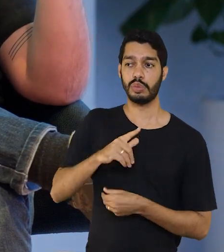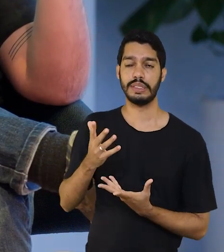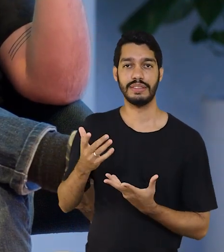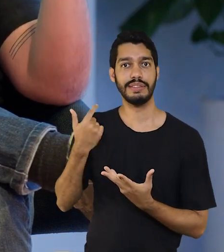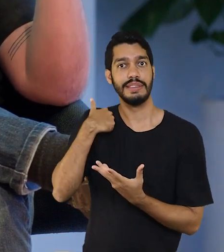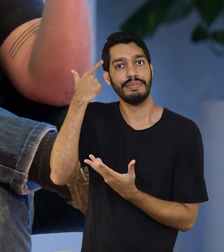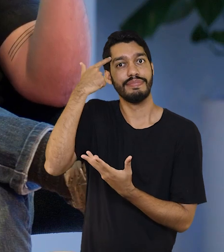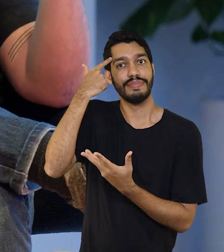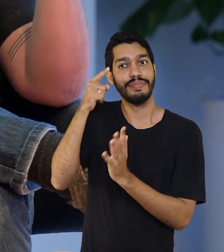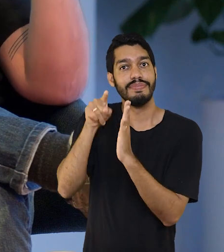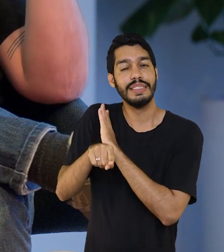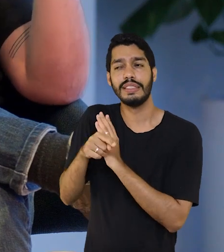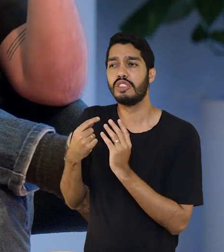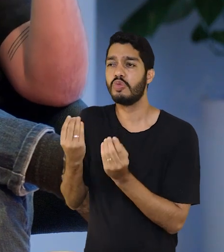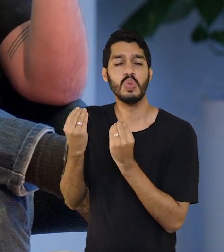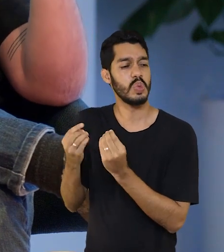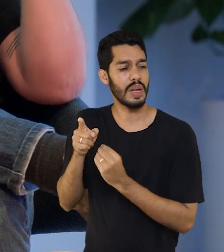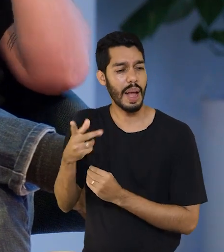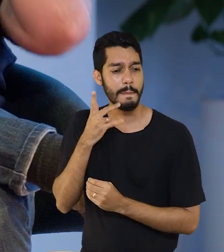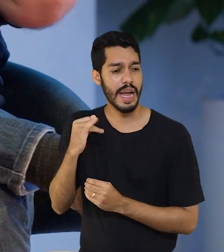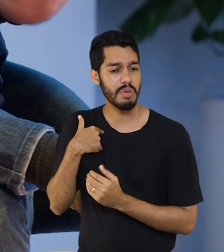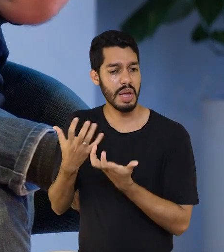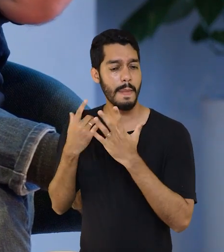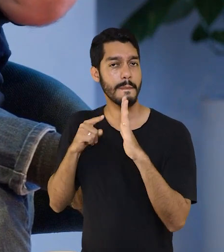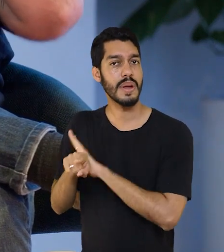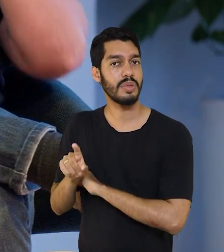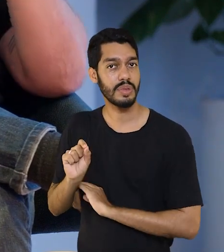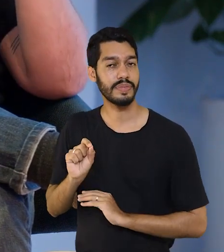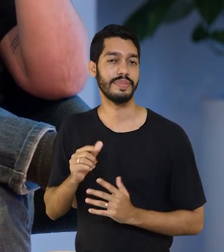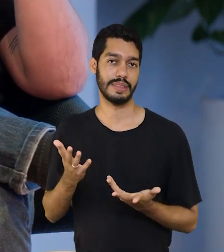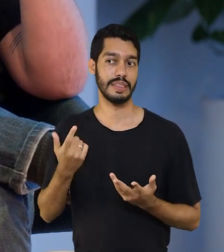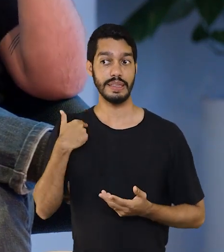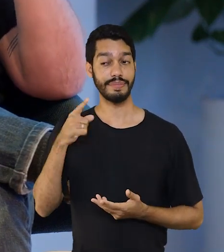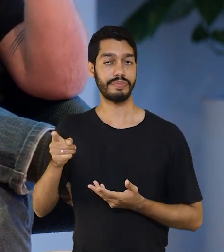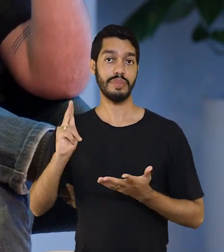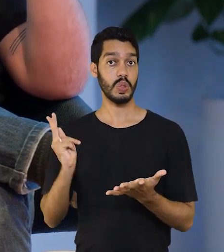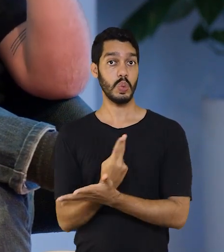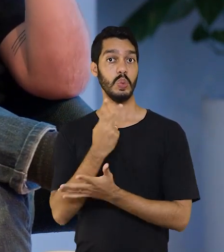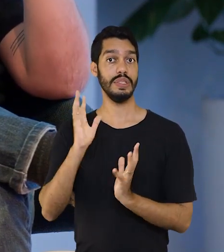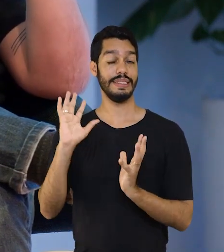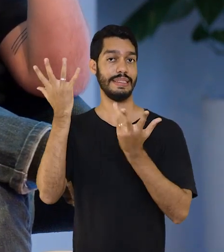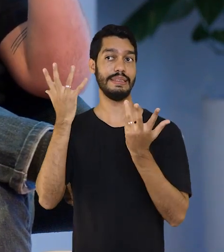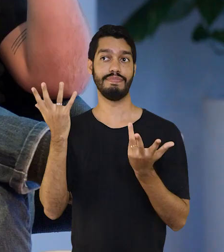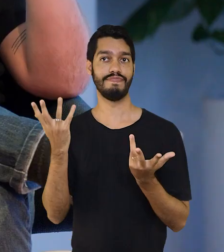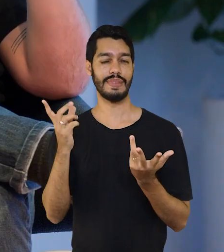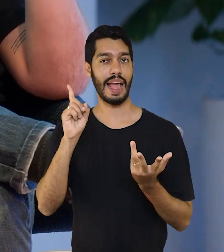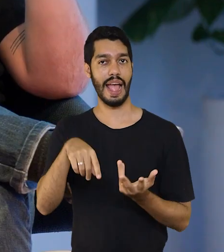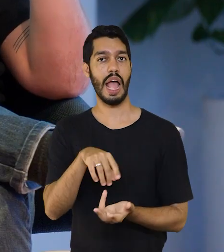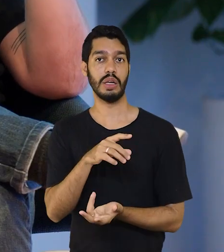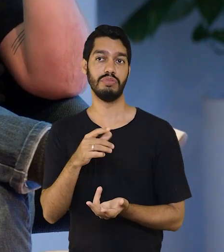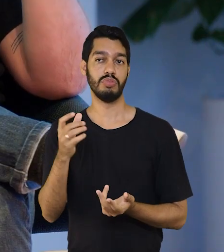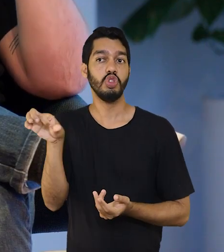em fazer aquela pergunta. Assim, que eu quero perguntar ao meu pai? E isso foi antes disso tudo acontecer. Ele